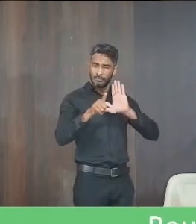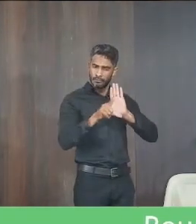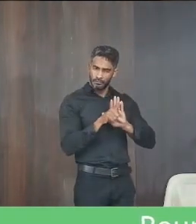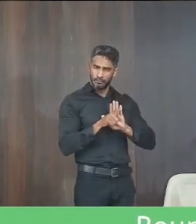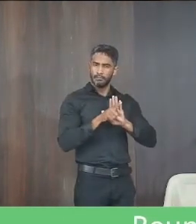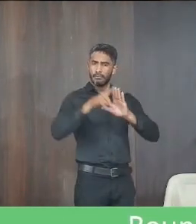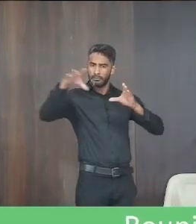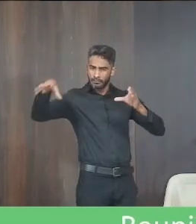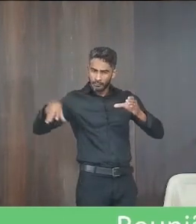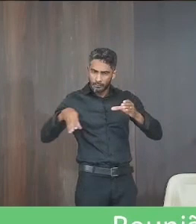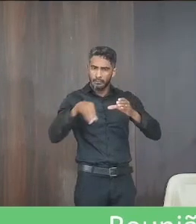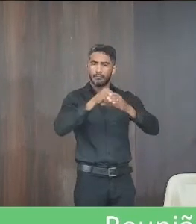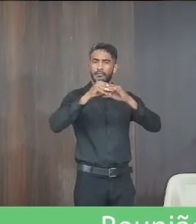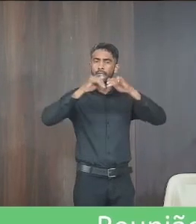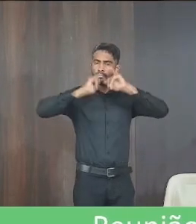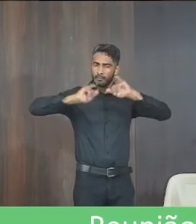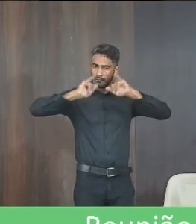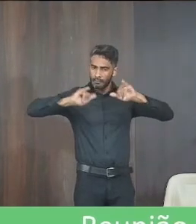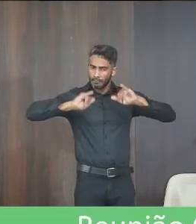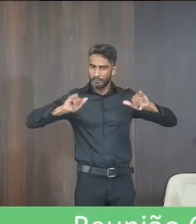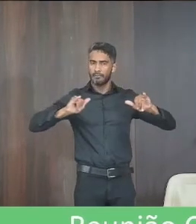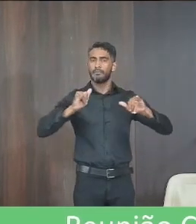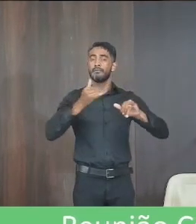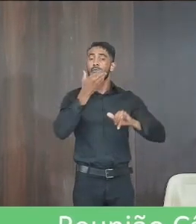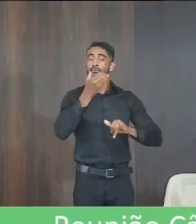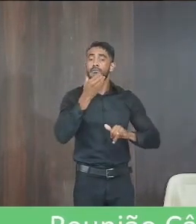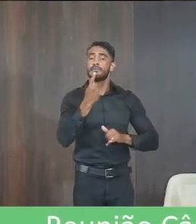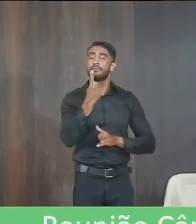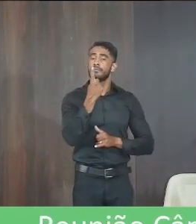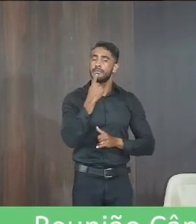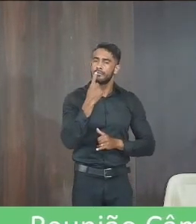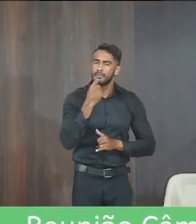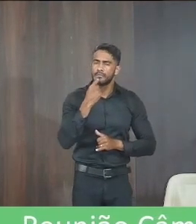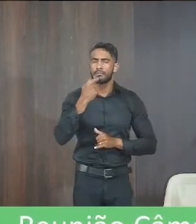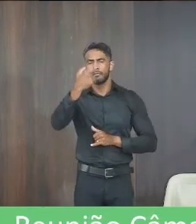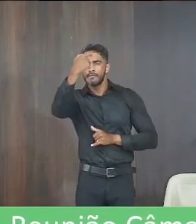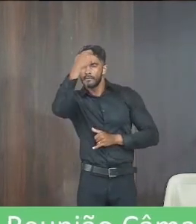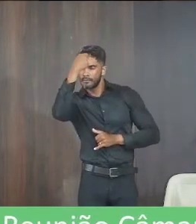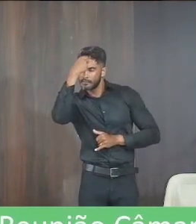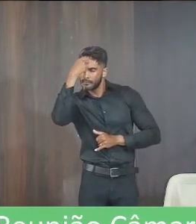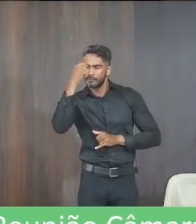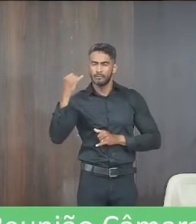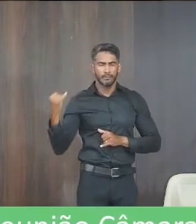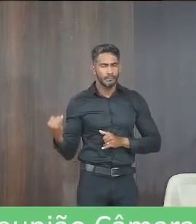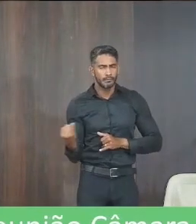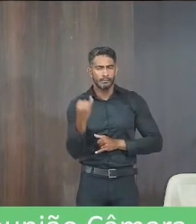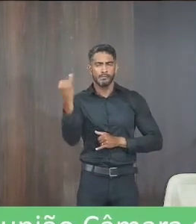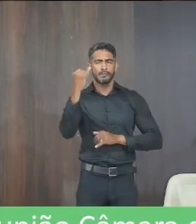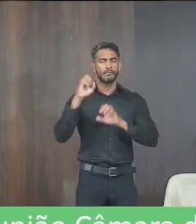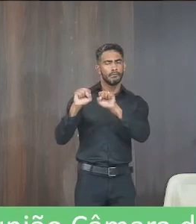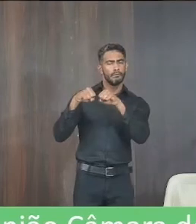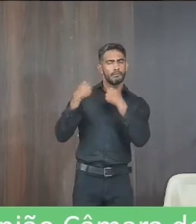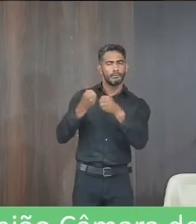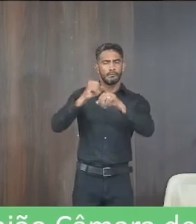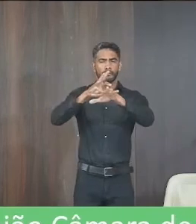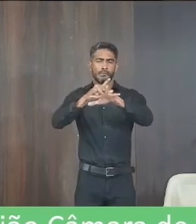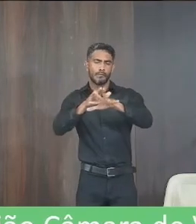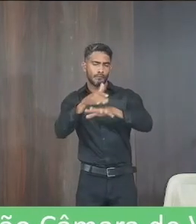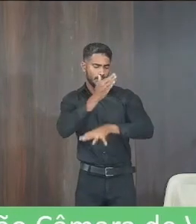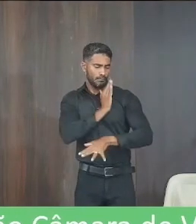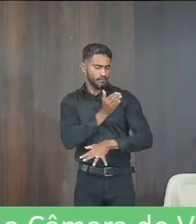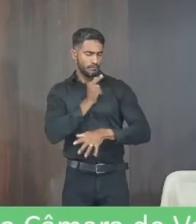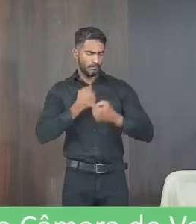sobre a instituição da campanha dezembro vermelho dedicada à conscientização sobre a importância da prevenção das doenças